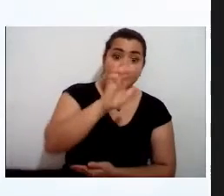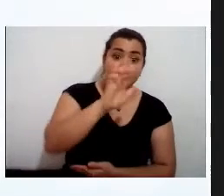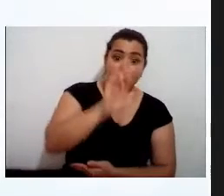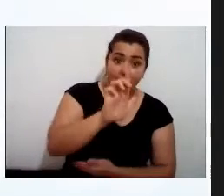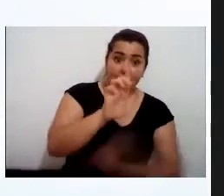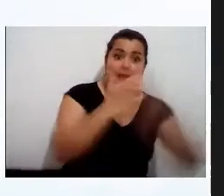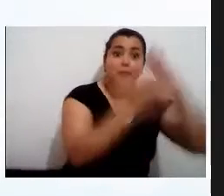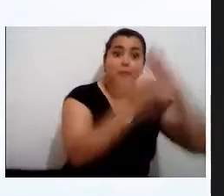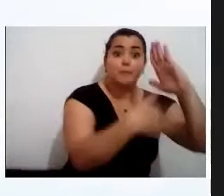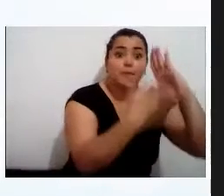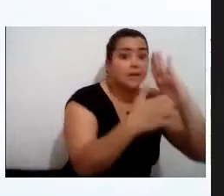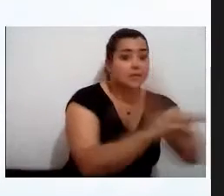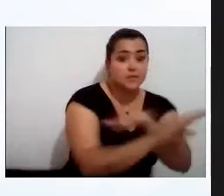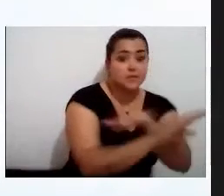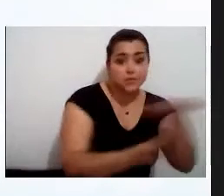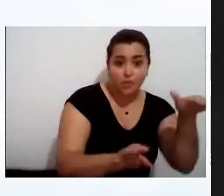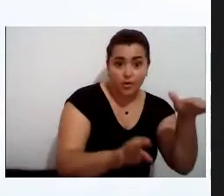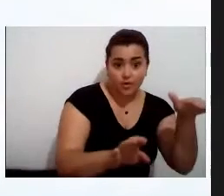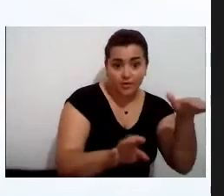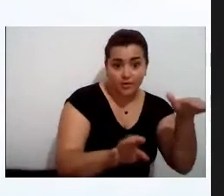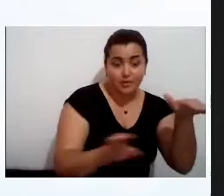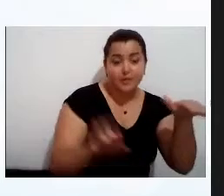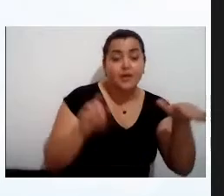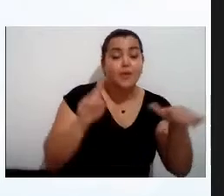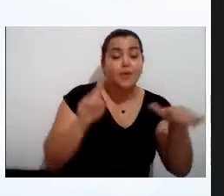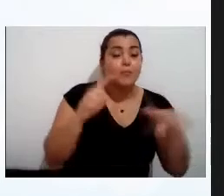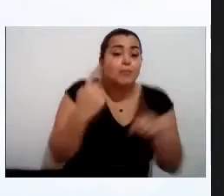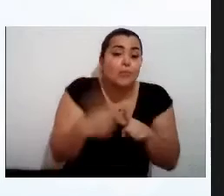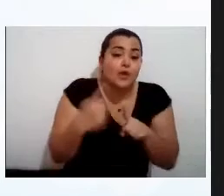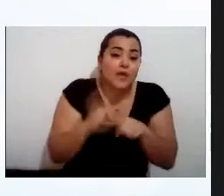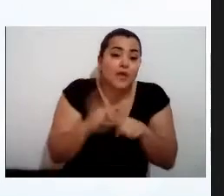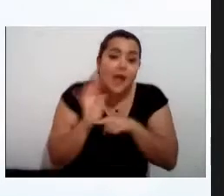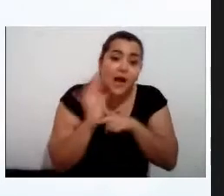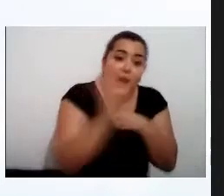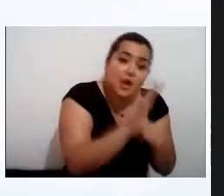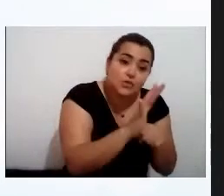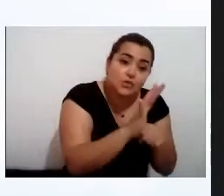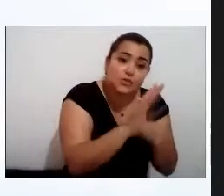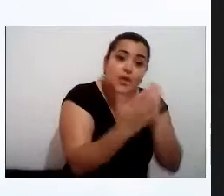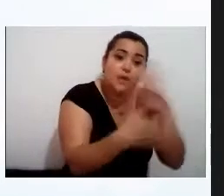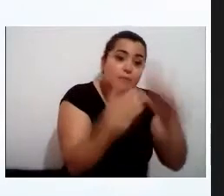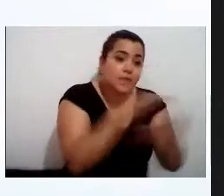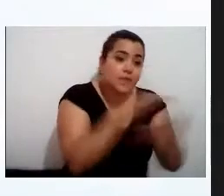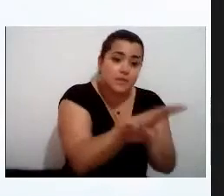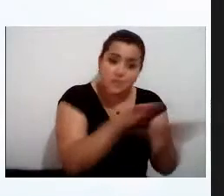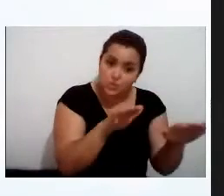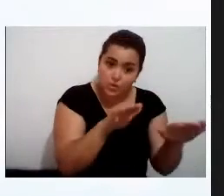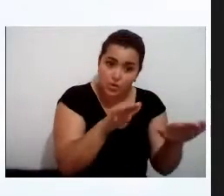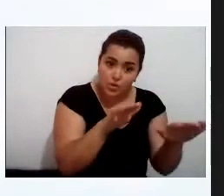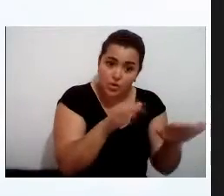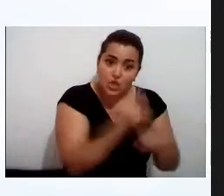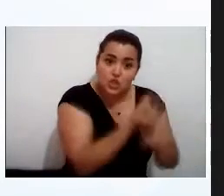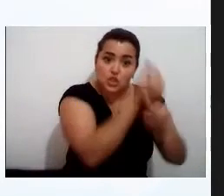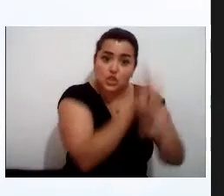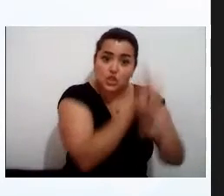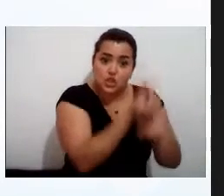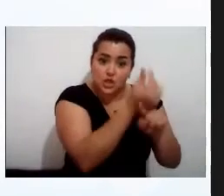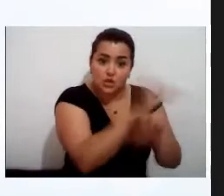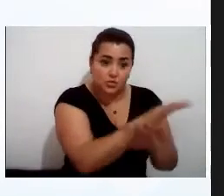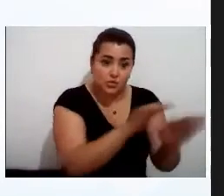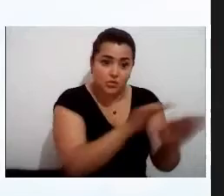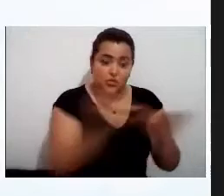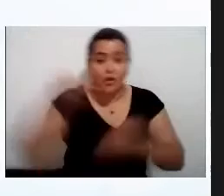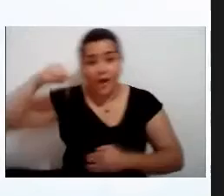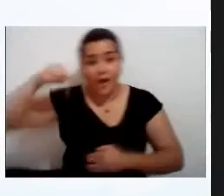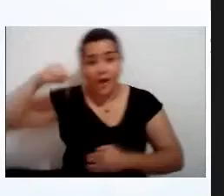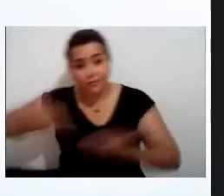empresariado, do capital, desprotege o trabalhador e protege o mercado e o capital. Então, eu acho que